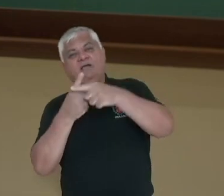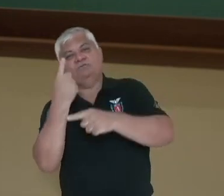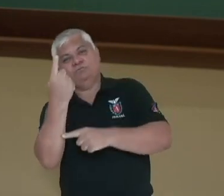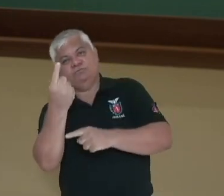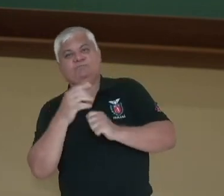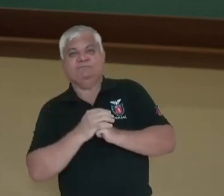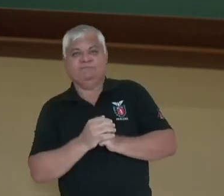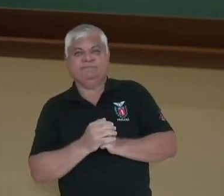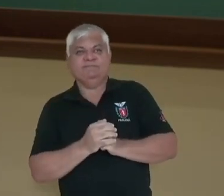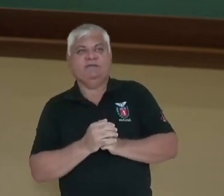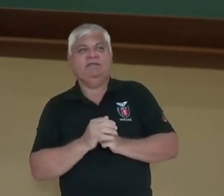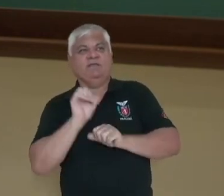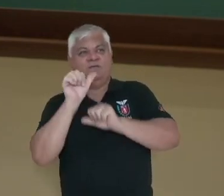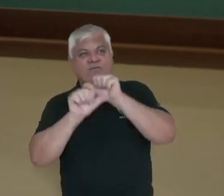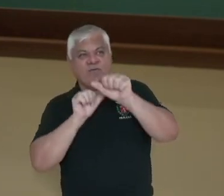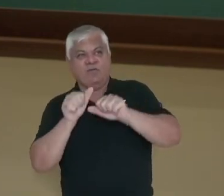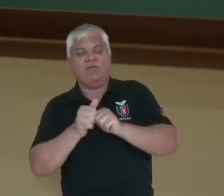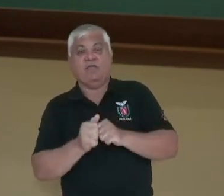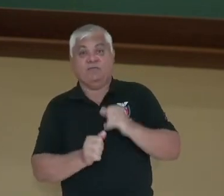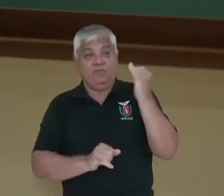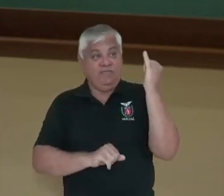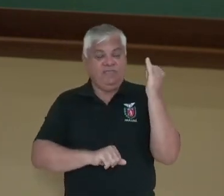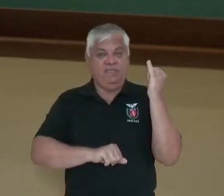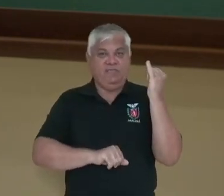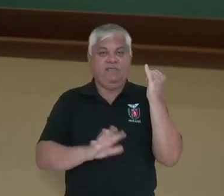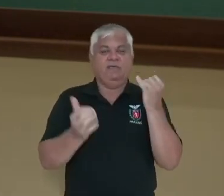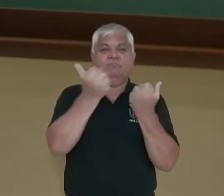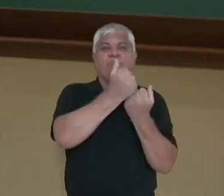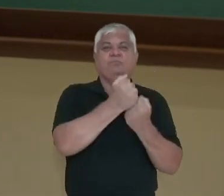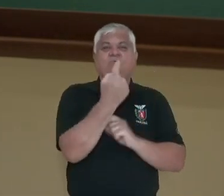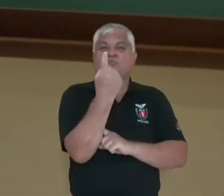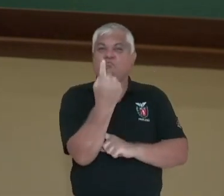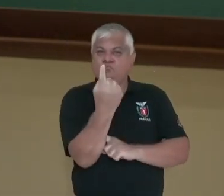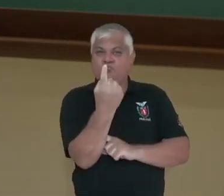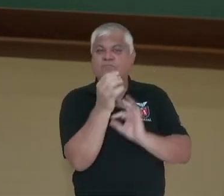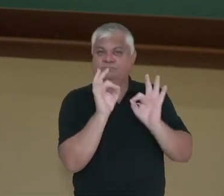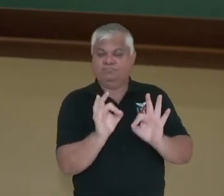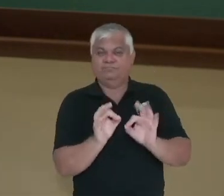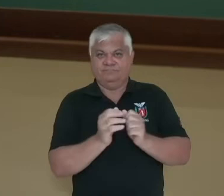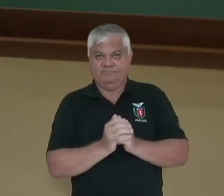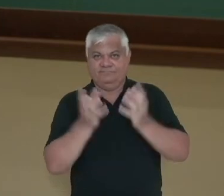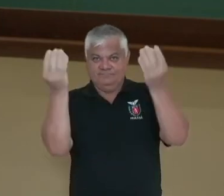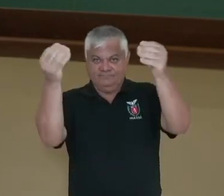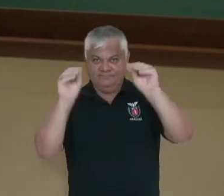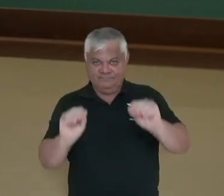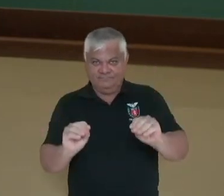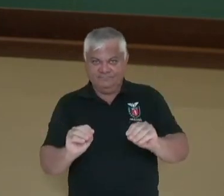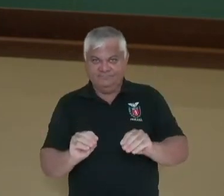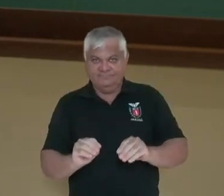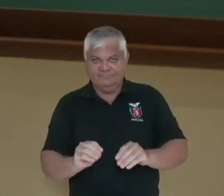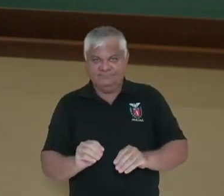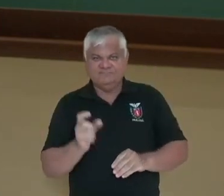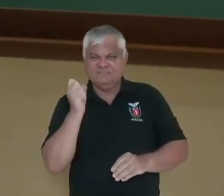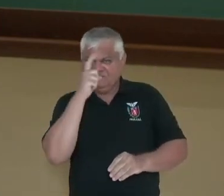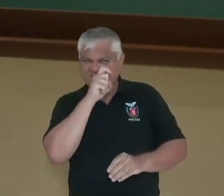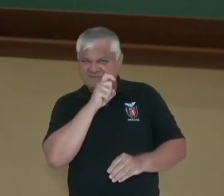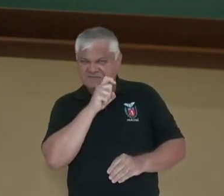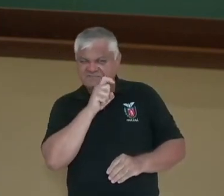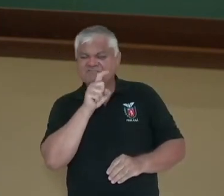Então, vocês vão substituir no lugar aqui do I e do J a ordem que ele está na nossa matriz. Parece difícil,